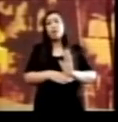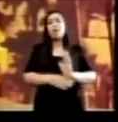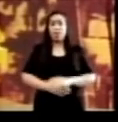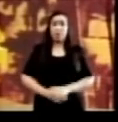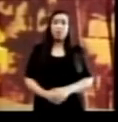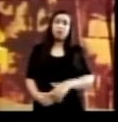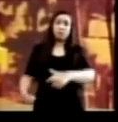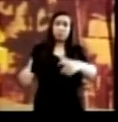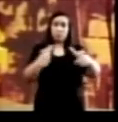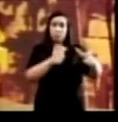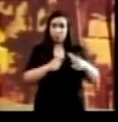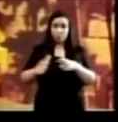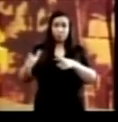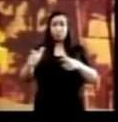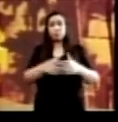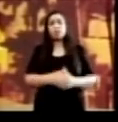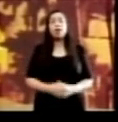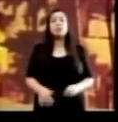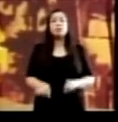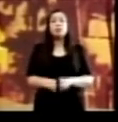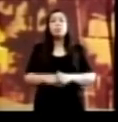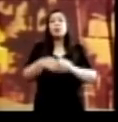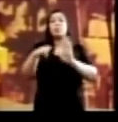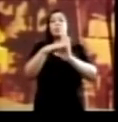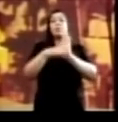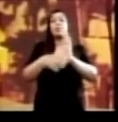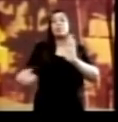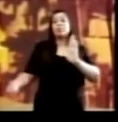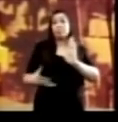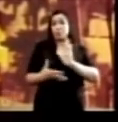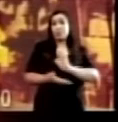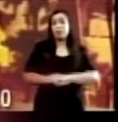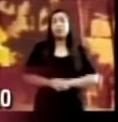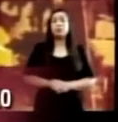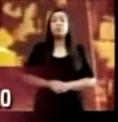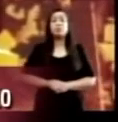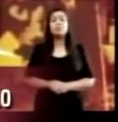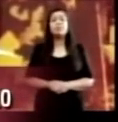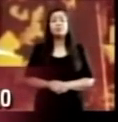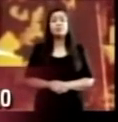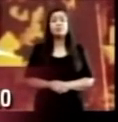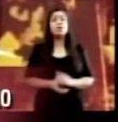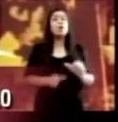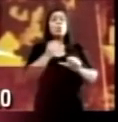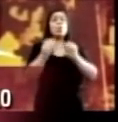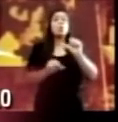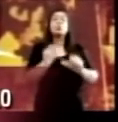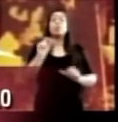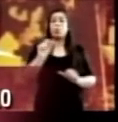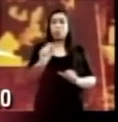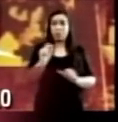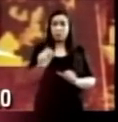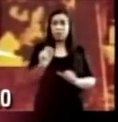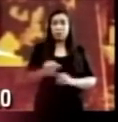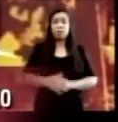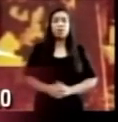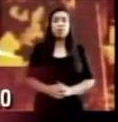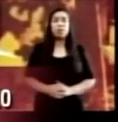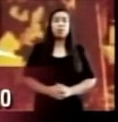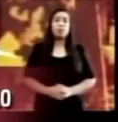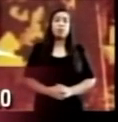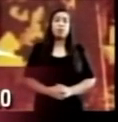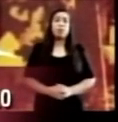para os estabelecimentos e novos protocolos também. O que muda do que já